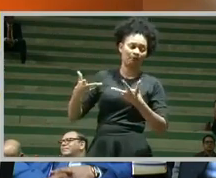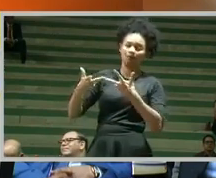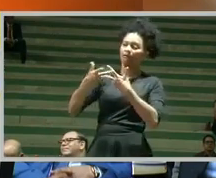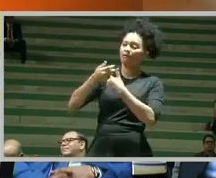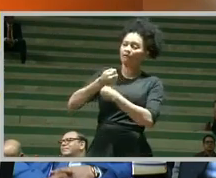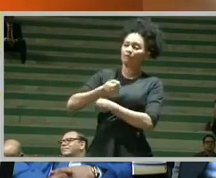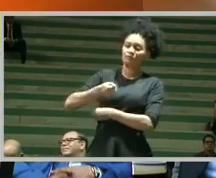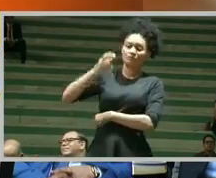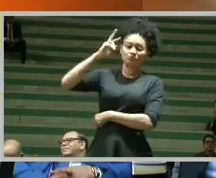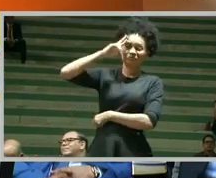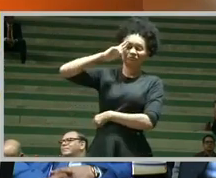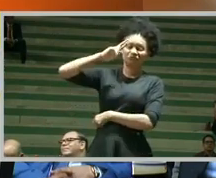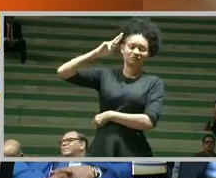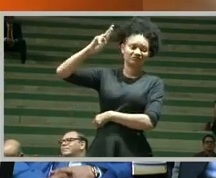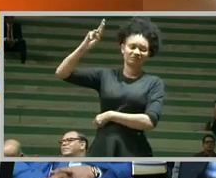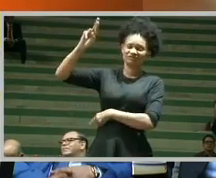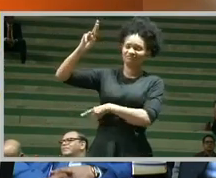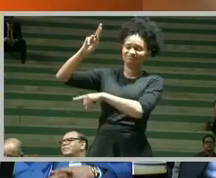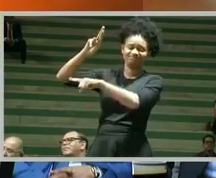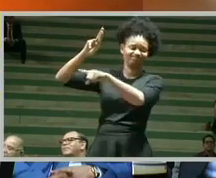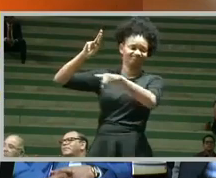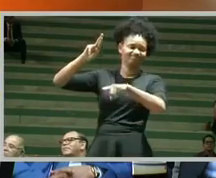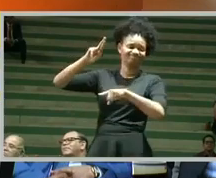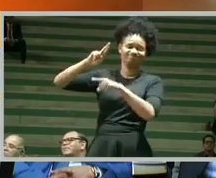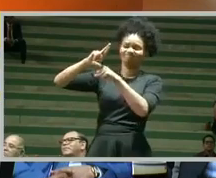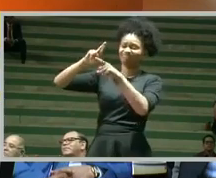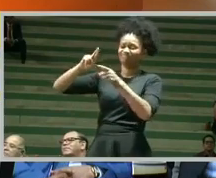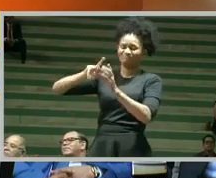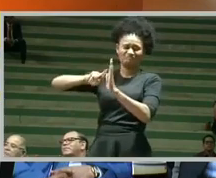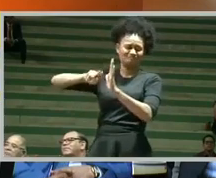fez o Senhor a eles.